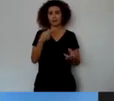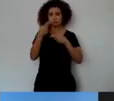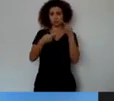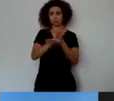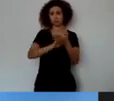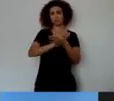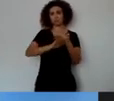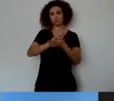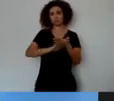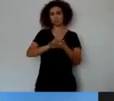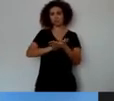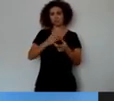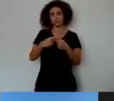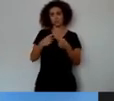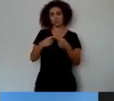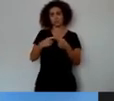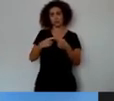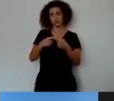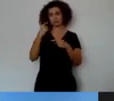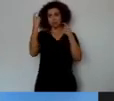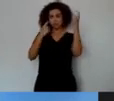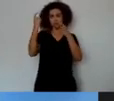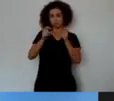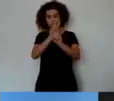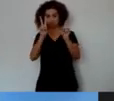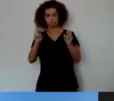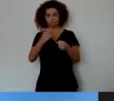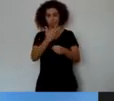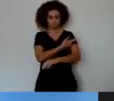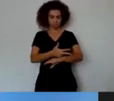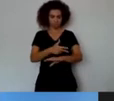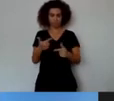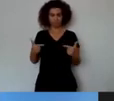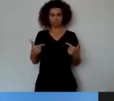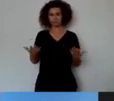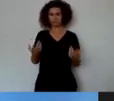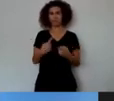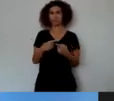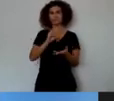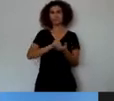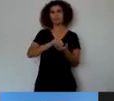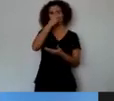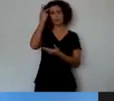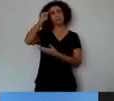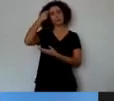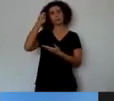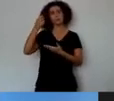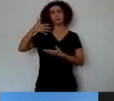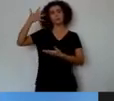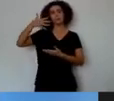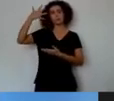Assim, por que que não tem nenhum negro, nenhuma negra falando sobre essas coisas aqui, né? E eu